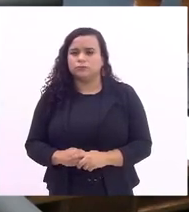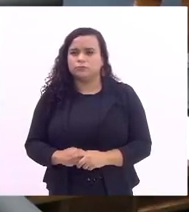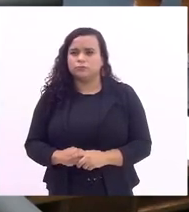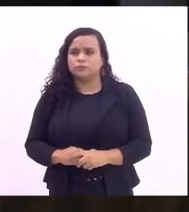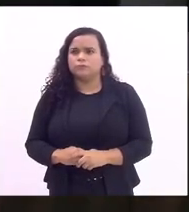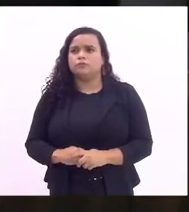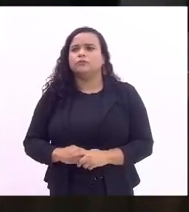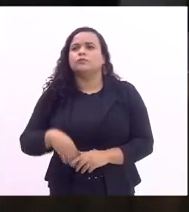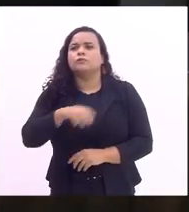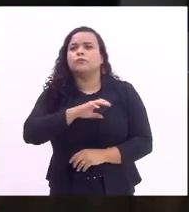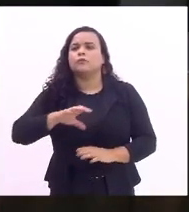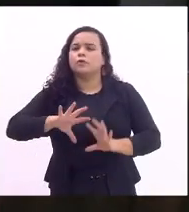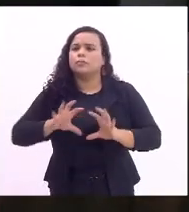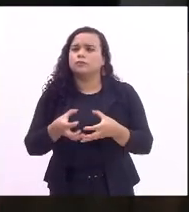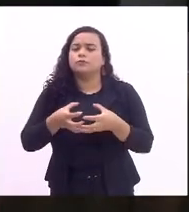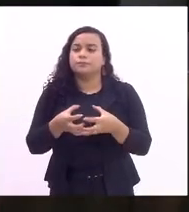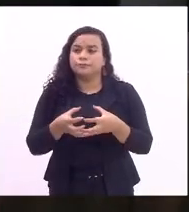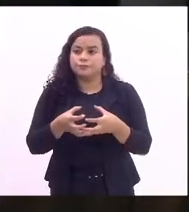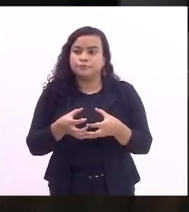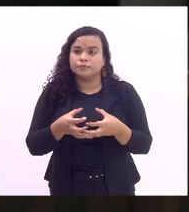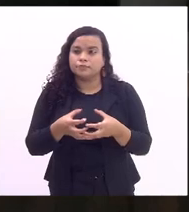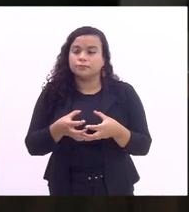Pela Comissão